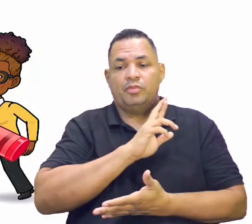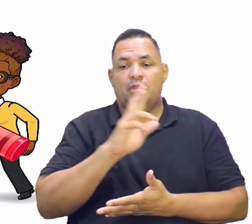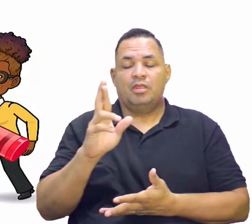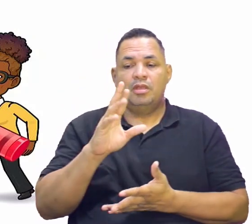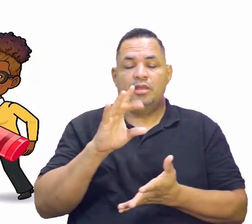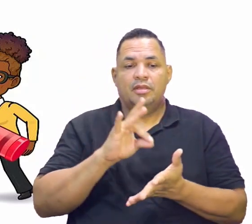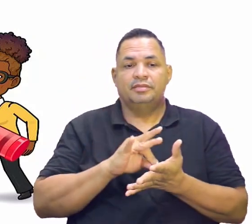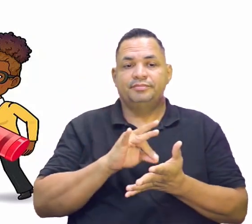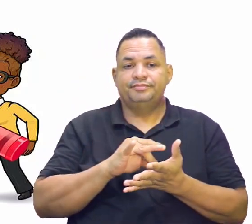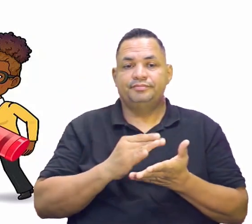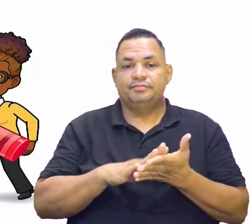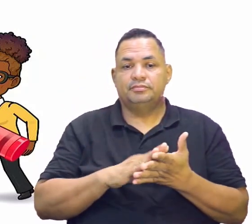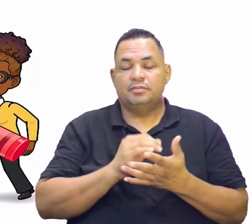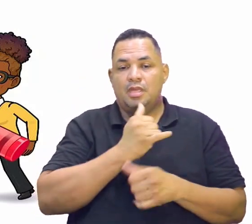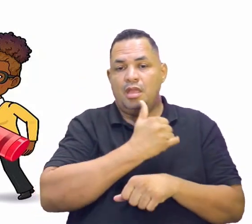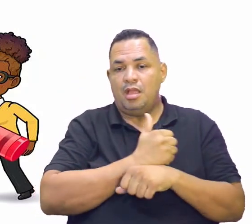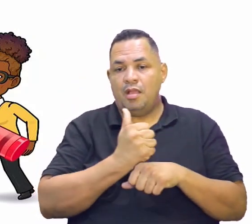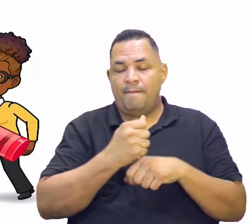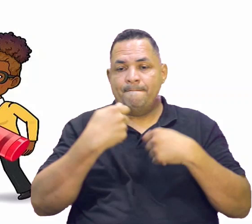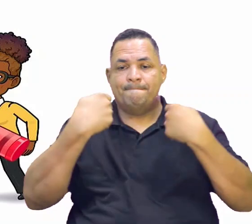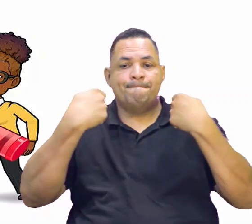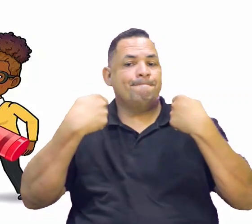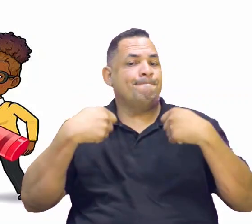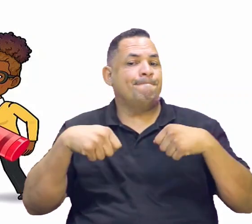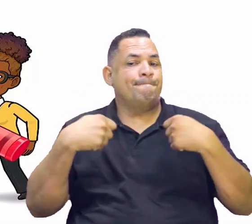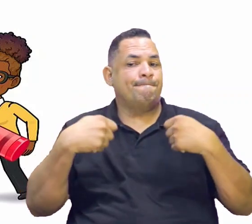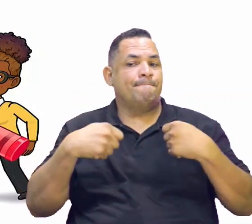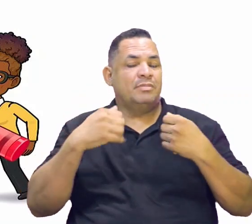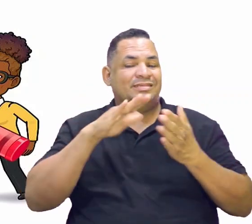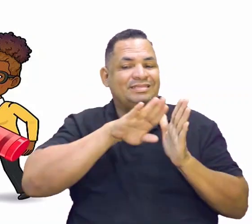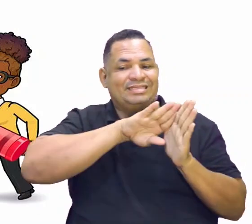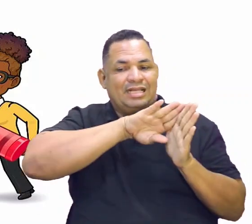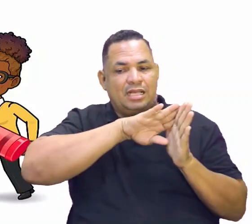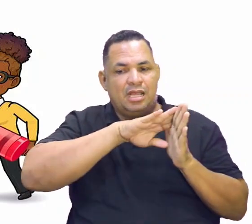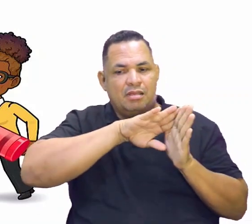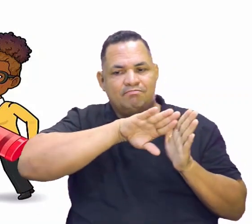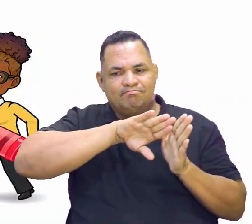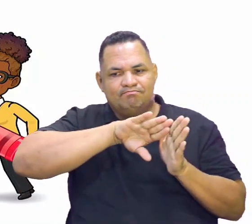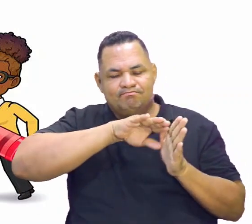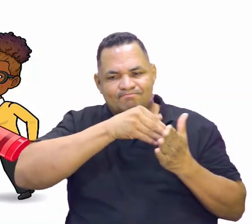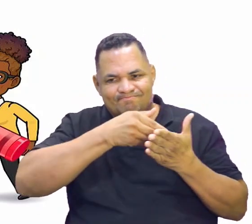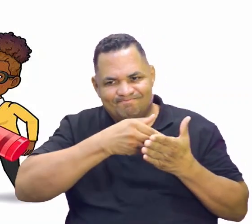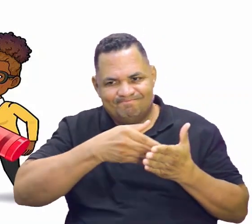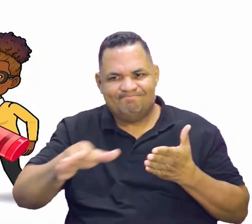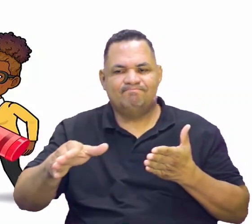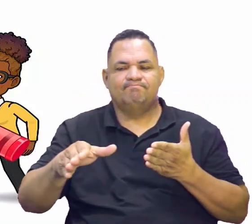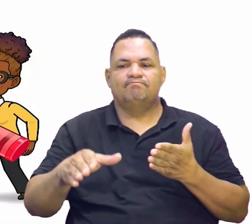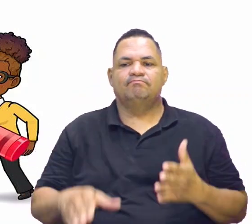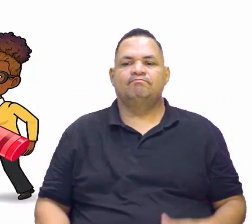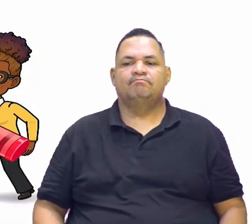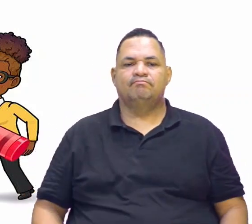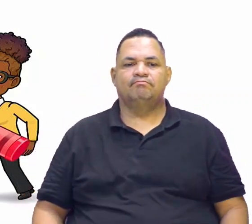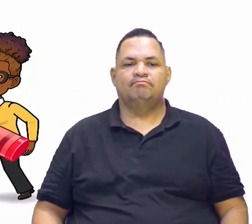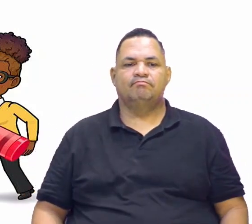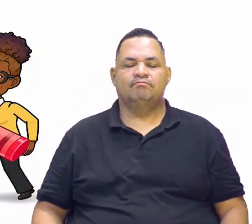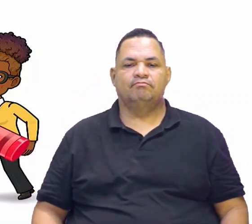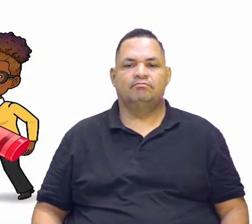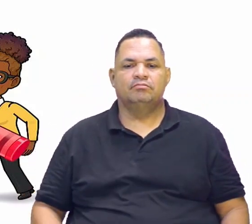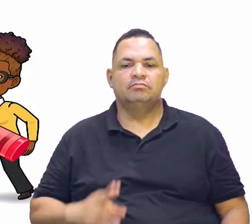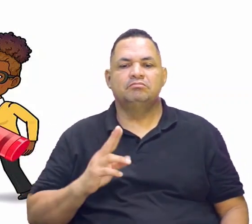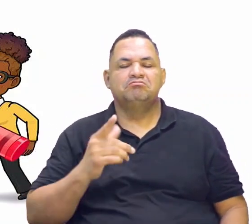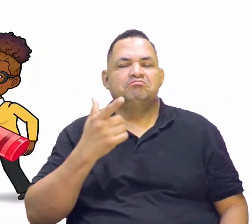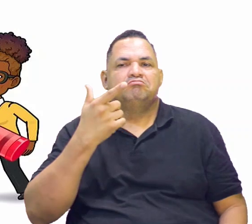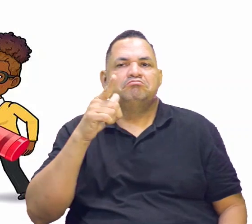a razão e a moral, quando ele fala, deveriam então ser banidas, porque aí você vai ser você. Sem